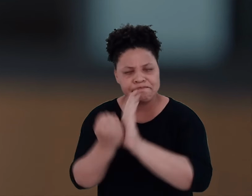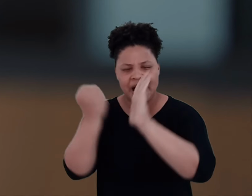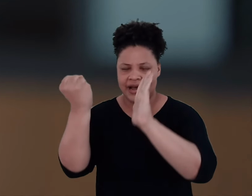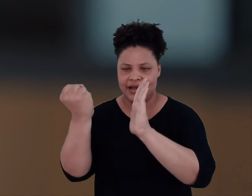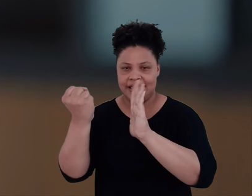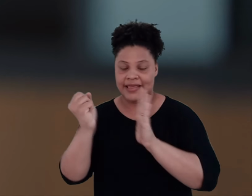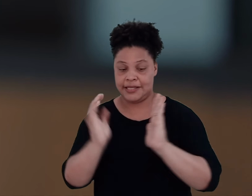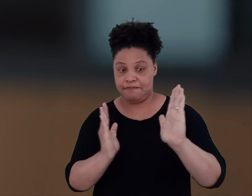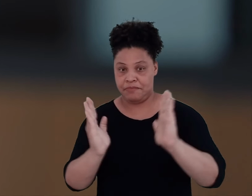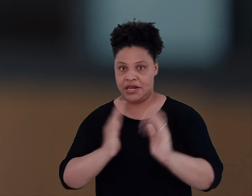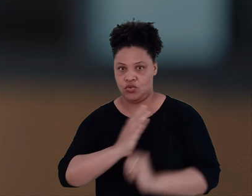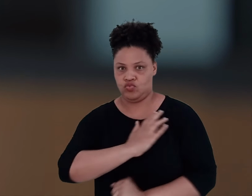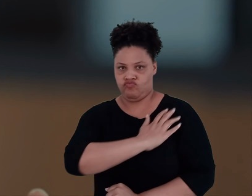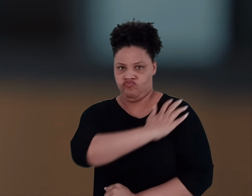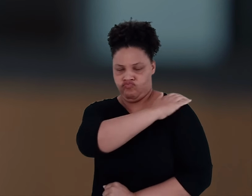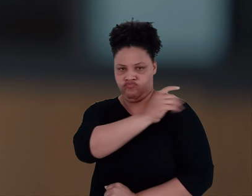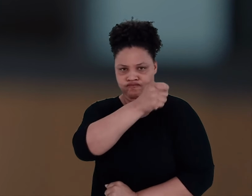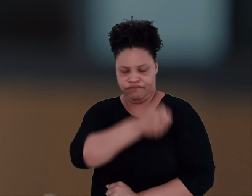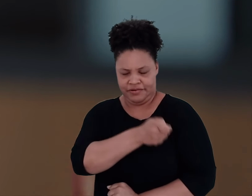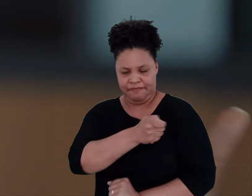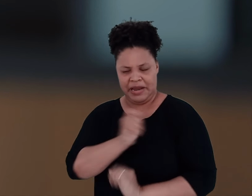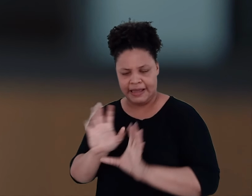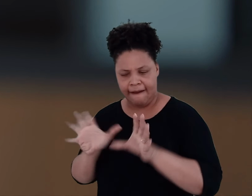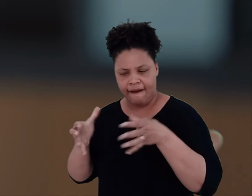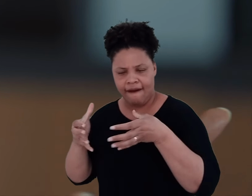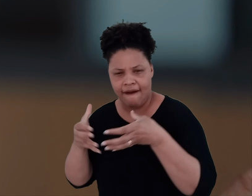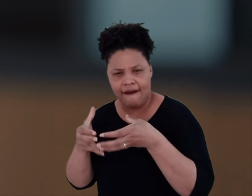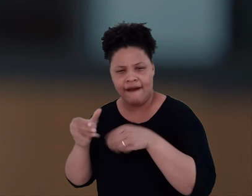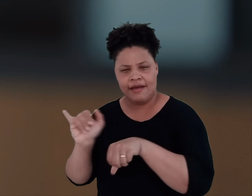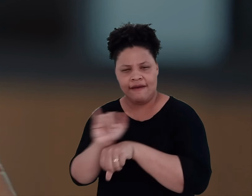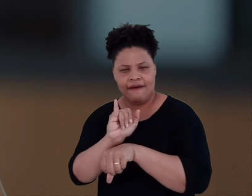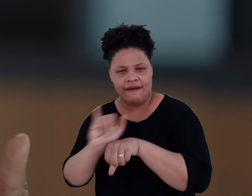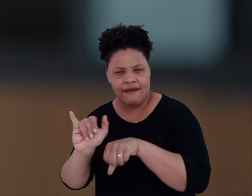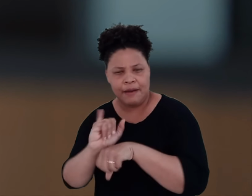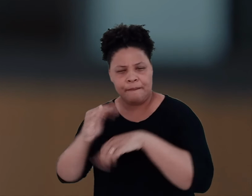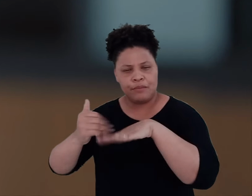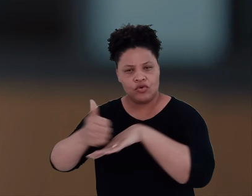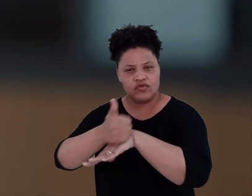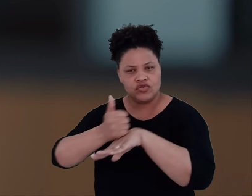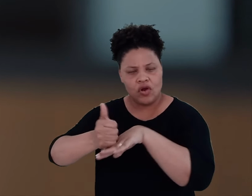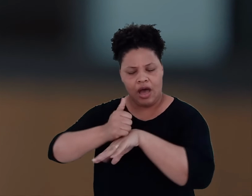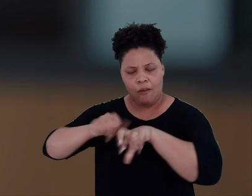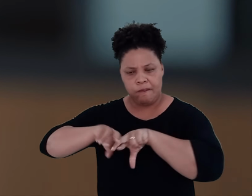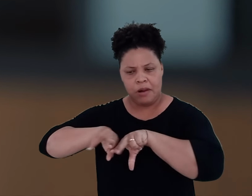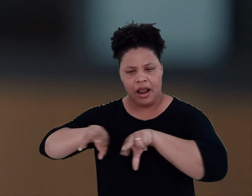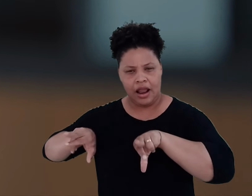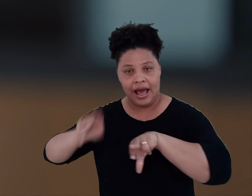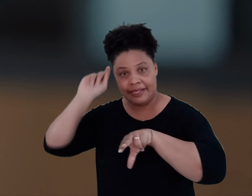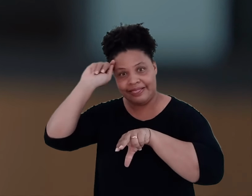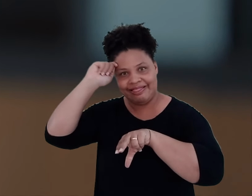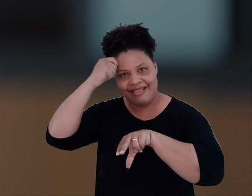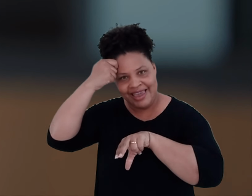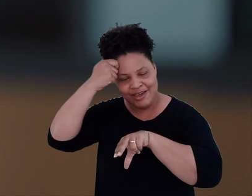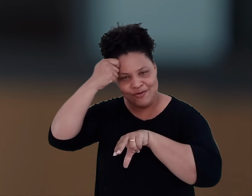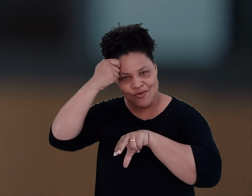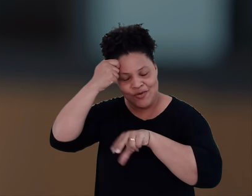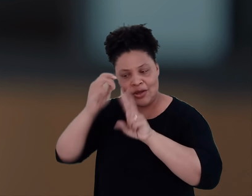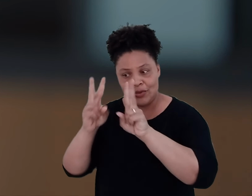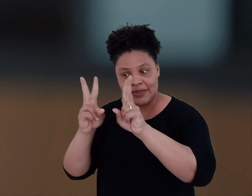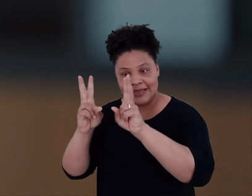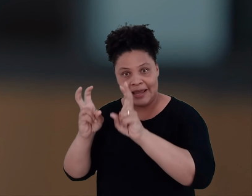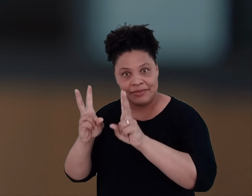A publicação reunia um grupo de editores, redatores, ilustradores e fotógrafos negros. Dentre os diversos temas